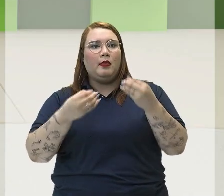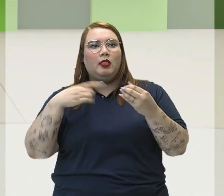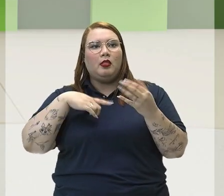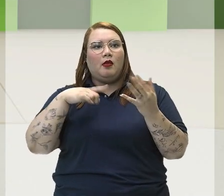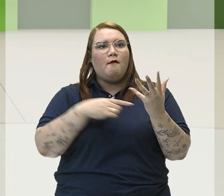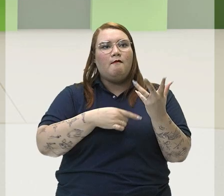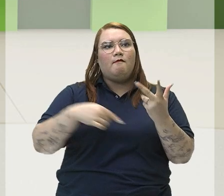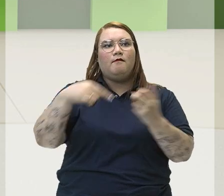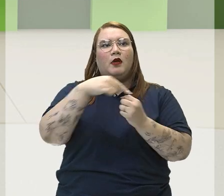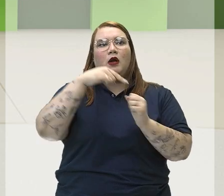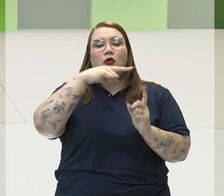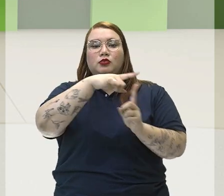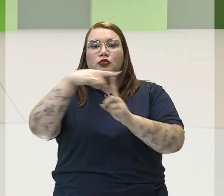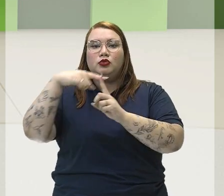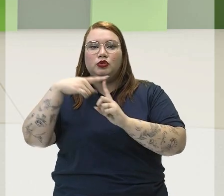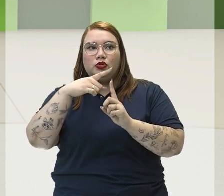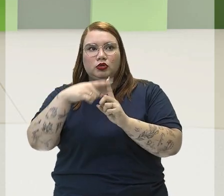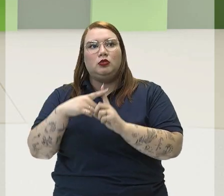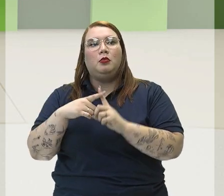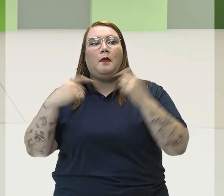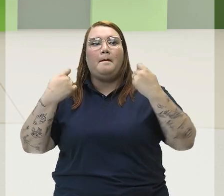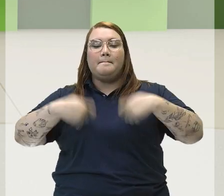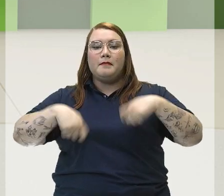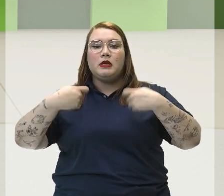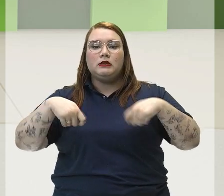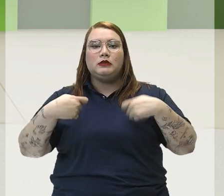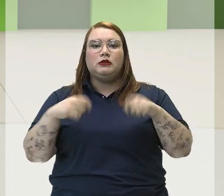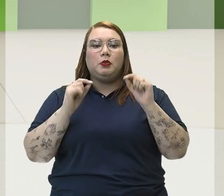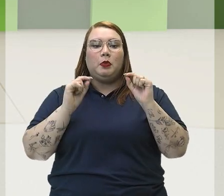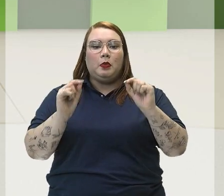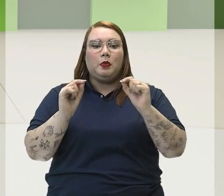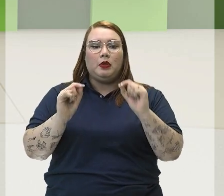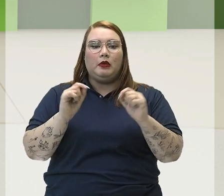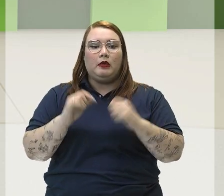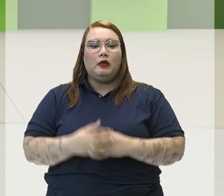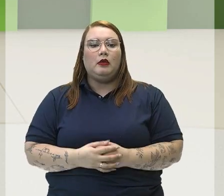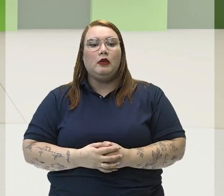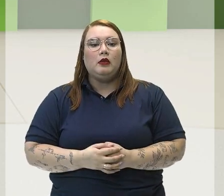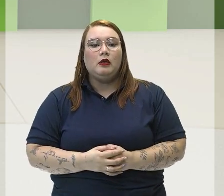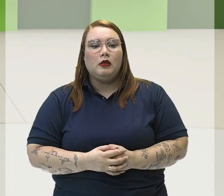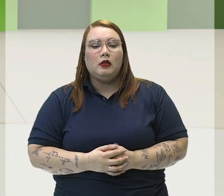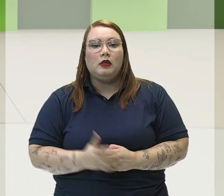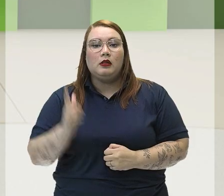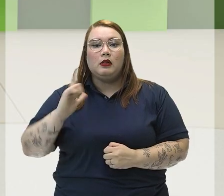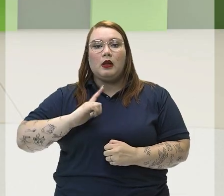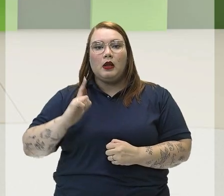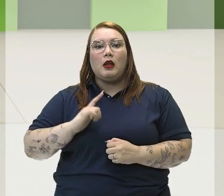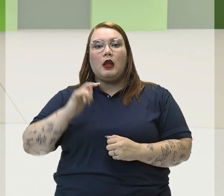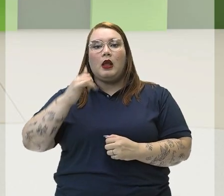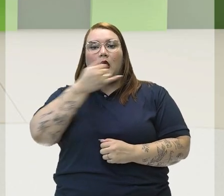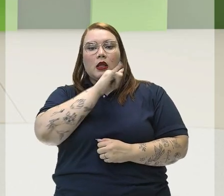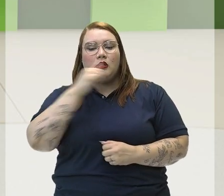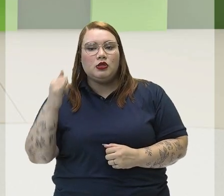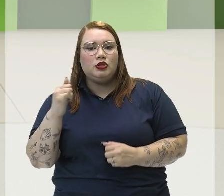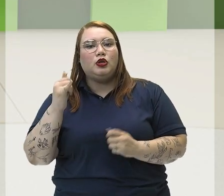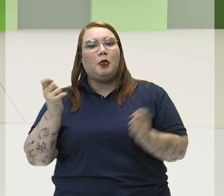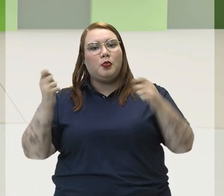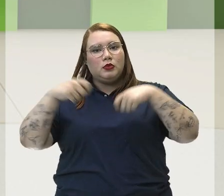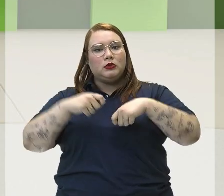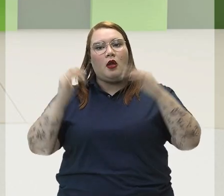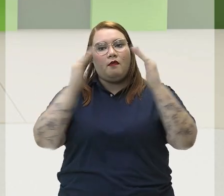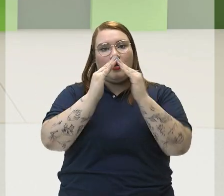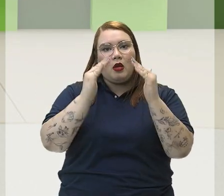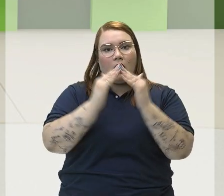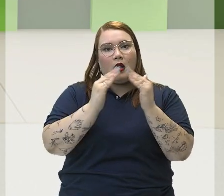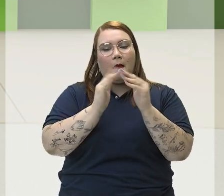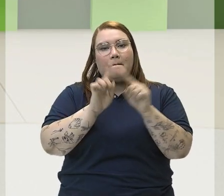de energia. É necessário que tenham ali energias que chegue na nossa casa, né, mas que ela